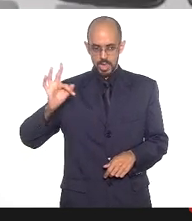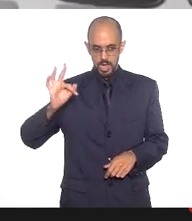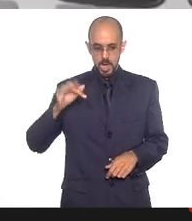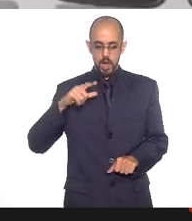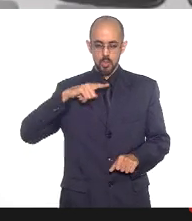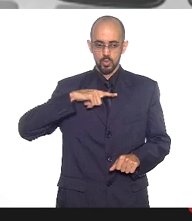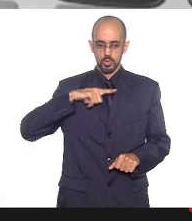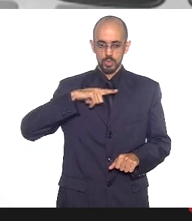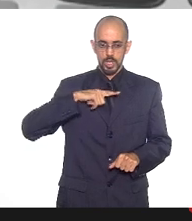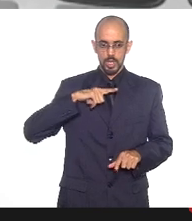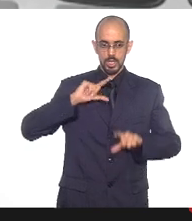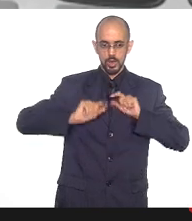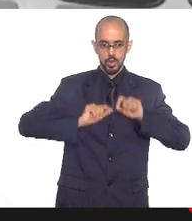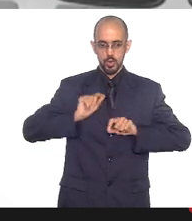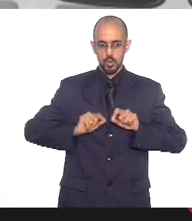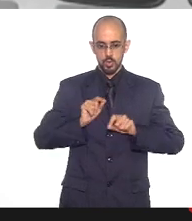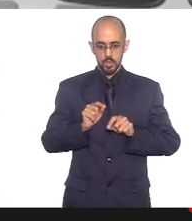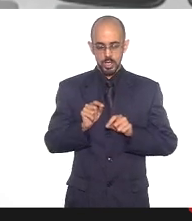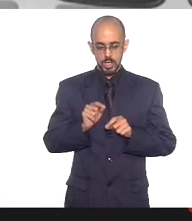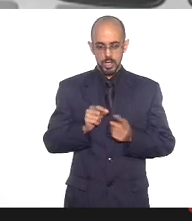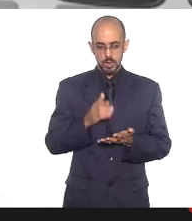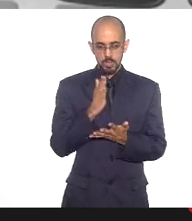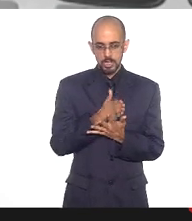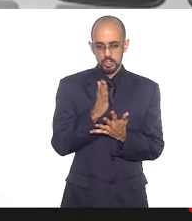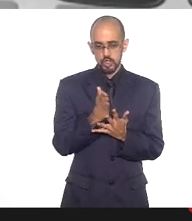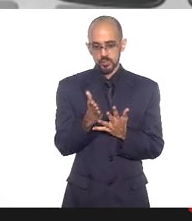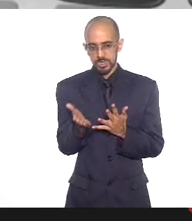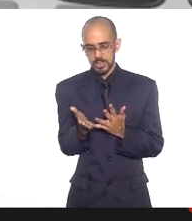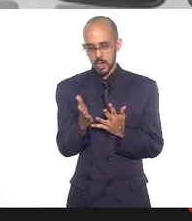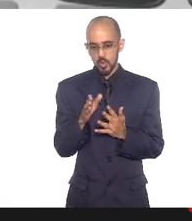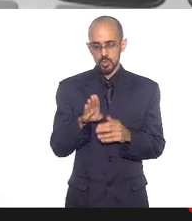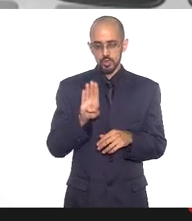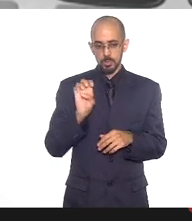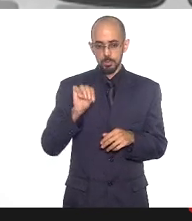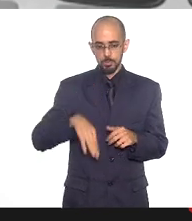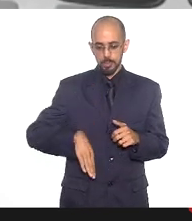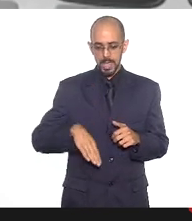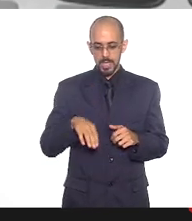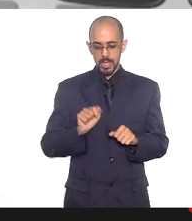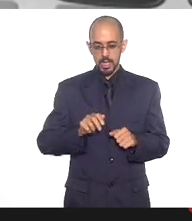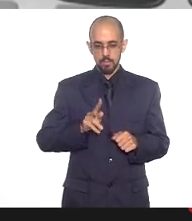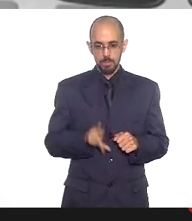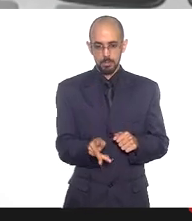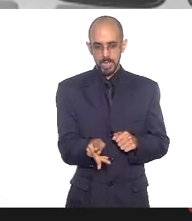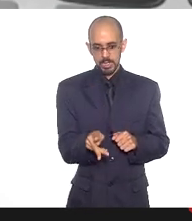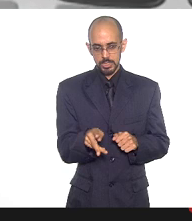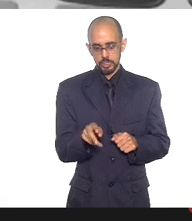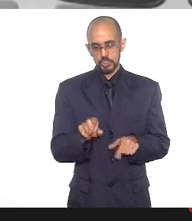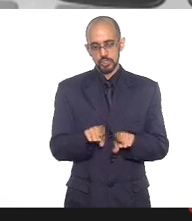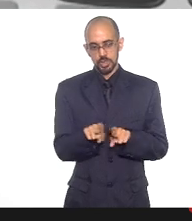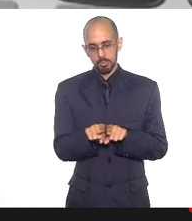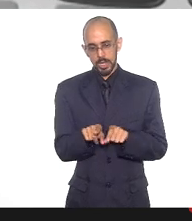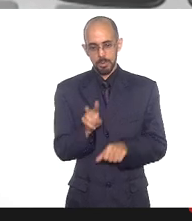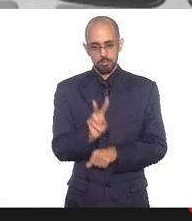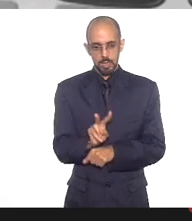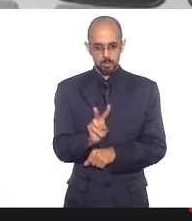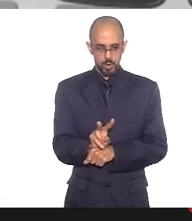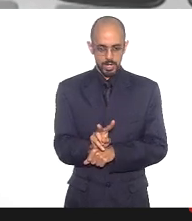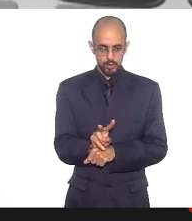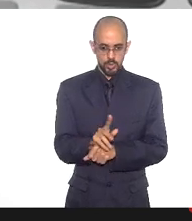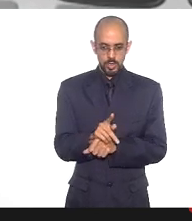a divisão entre bens permanentes e bens temporários, sendo que bens